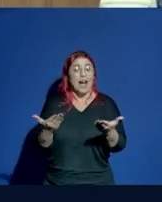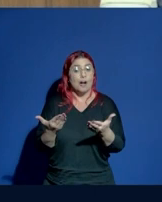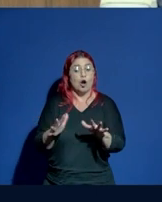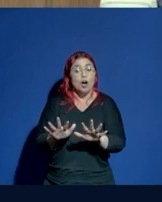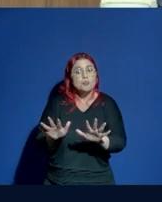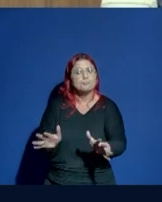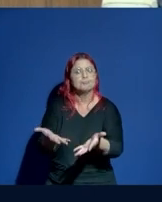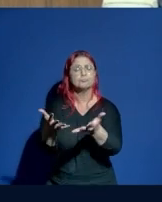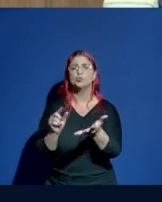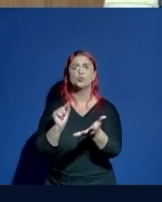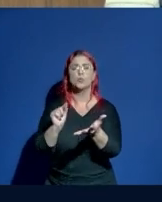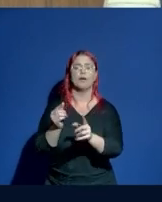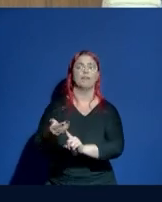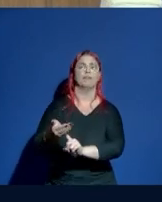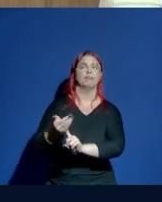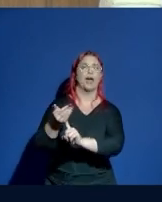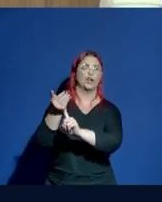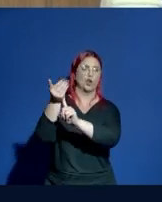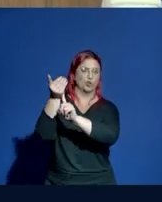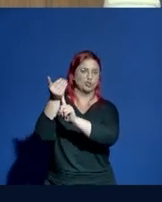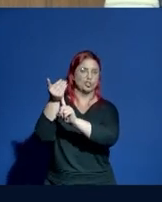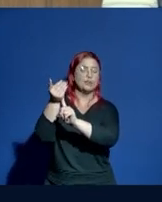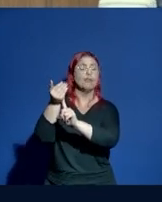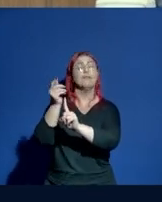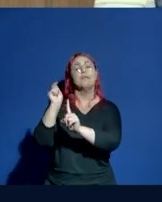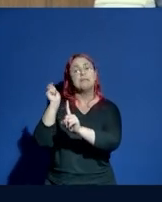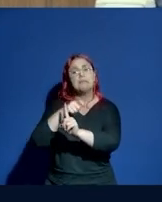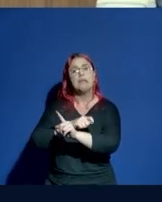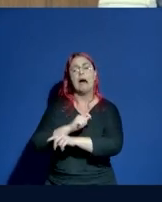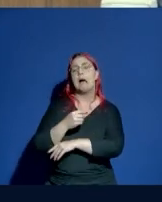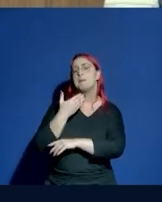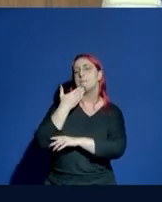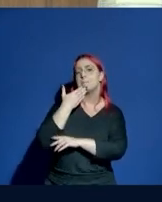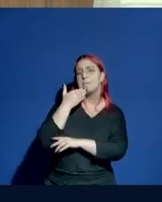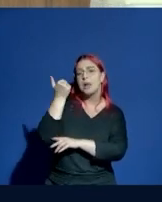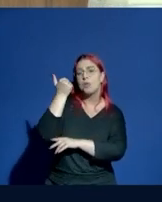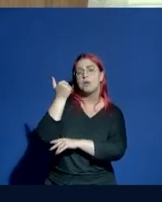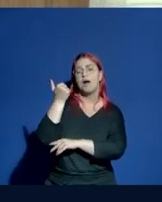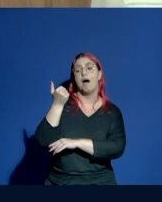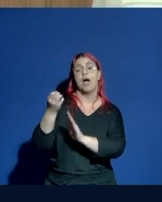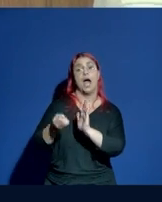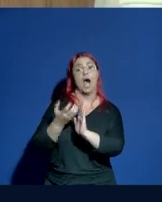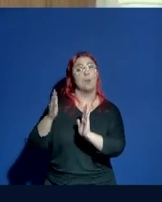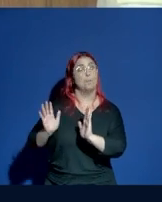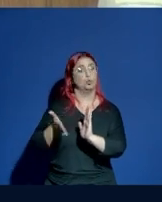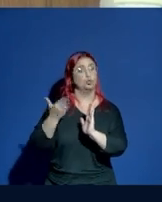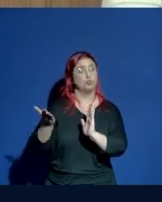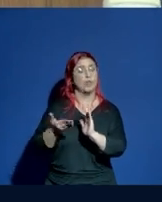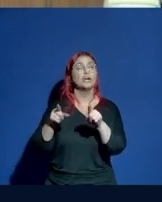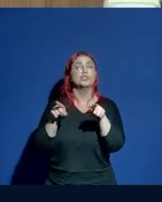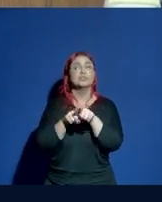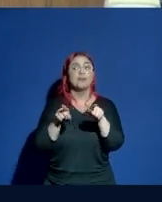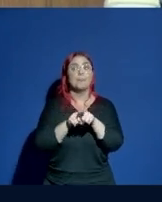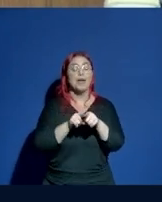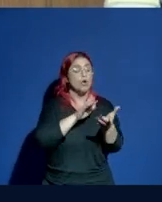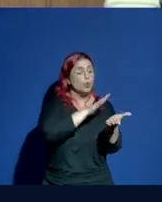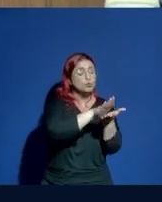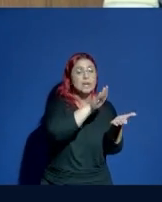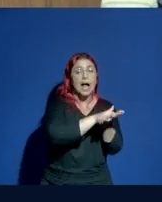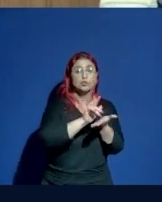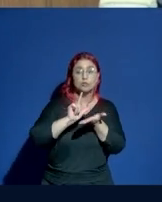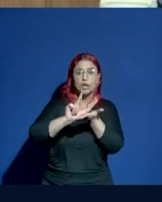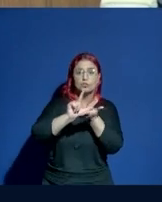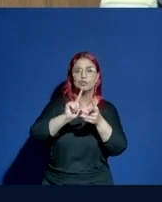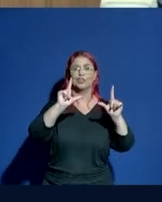muito em tecnologias que dizem melhorar reduzir melhorar a produtividade e reduzir os custos logísticos